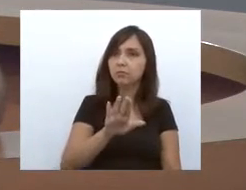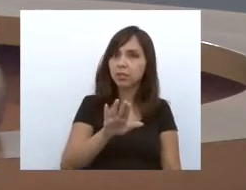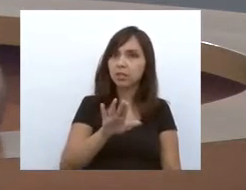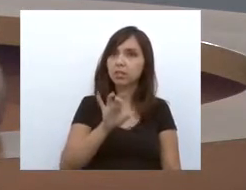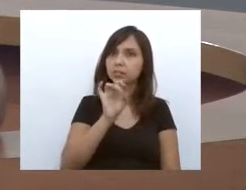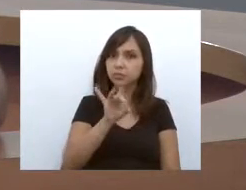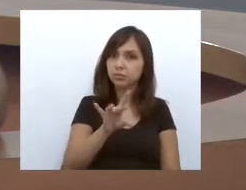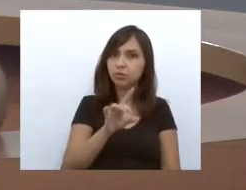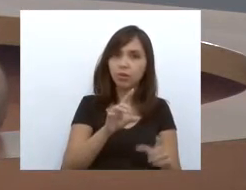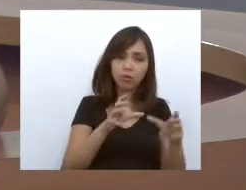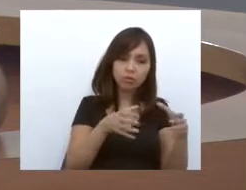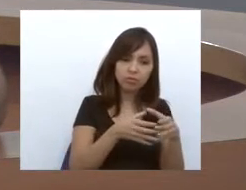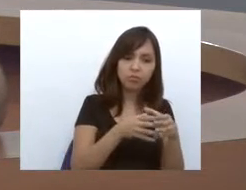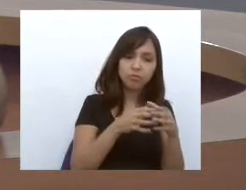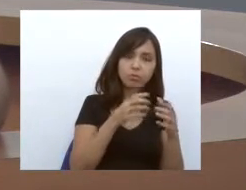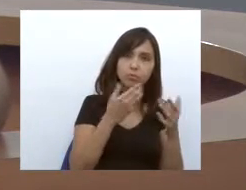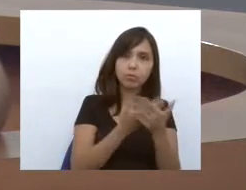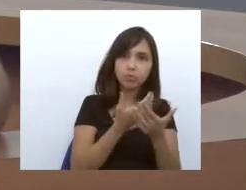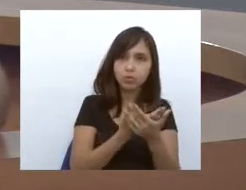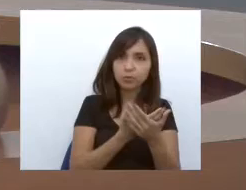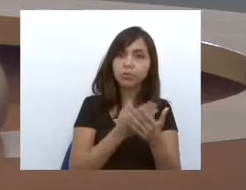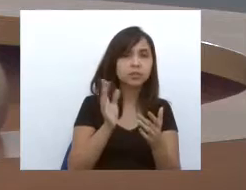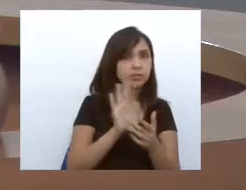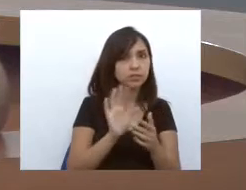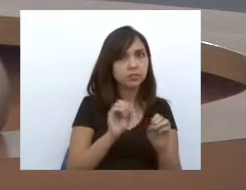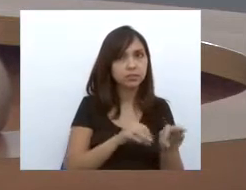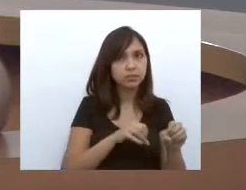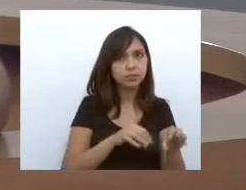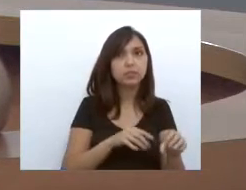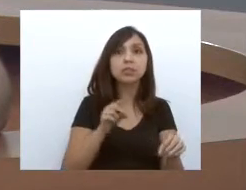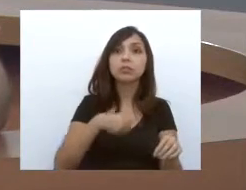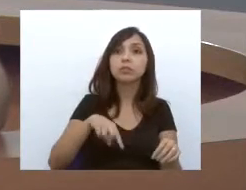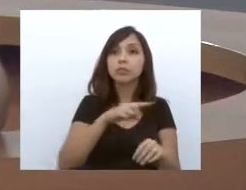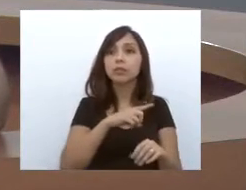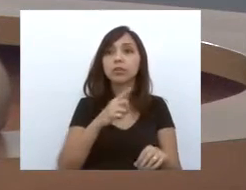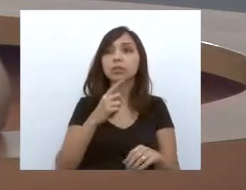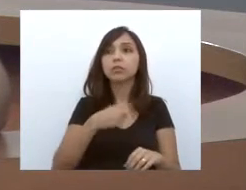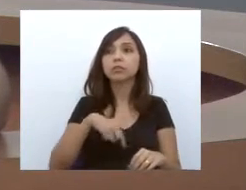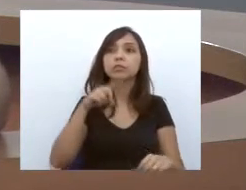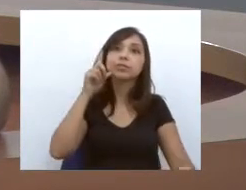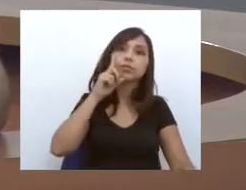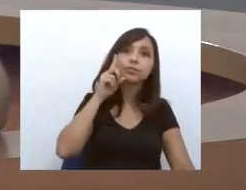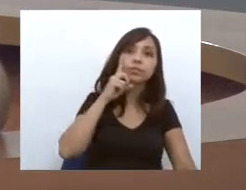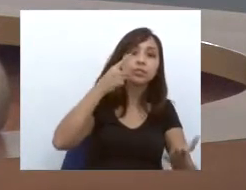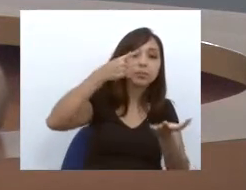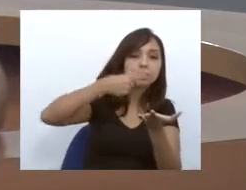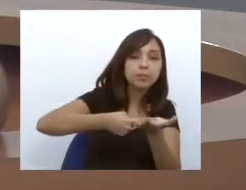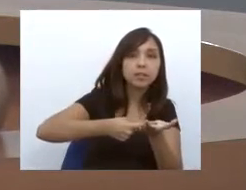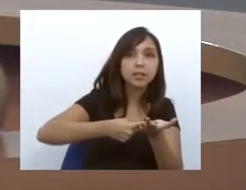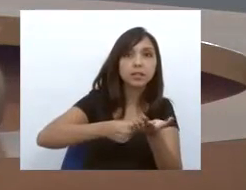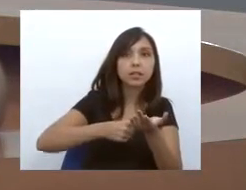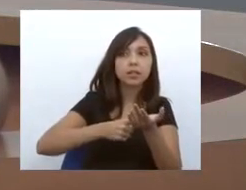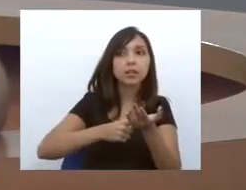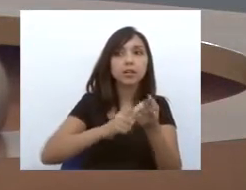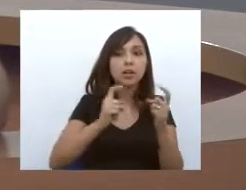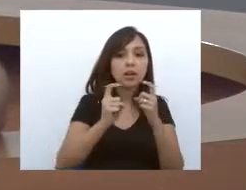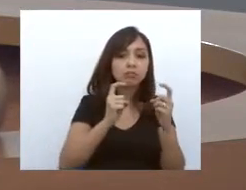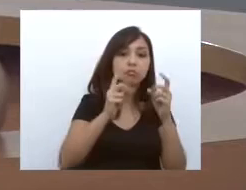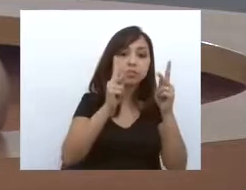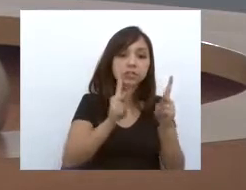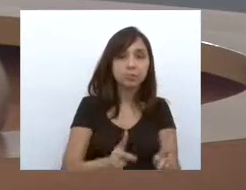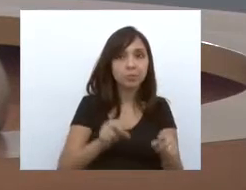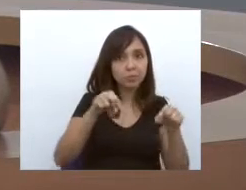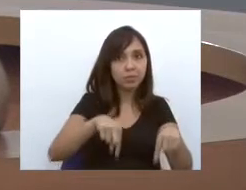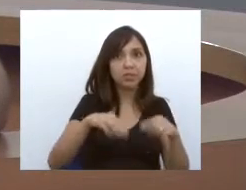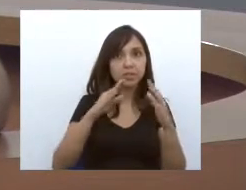na Comissão de Educação. Eu acho que seria importante a gente sair daqui com uma data marcada para uma audiência pública